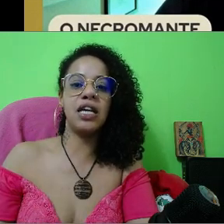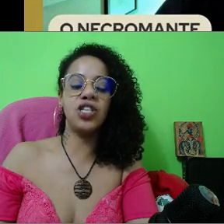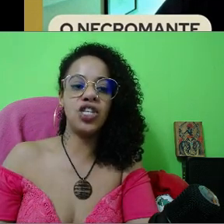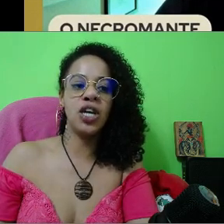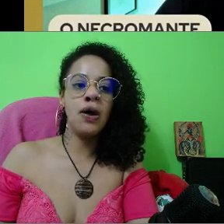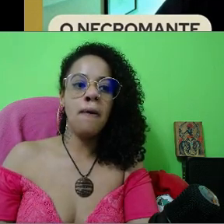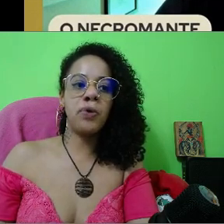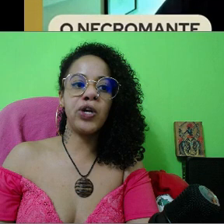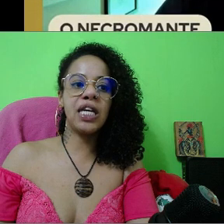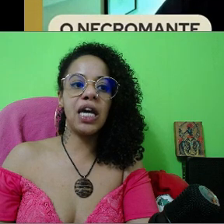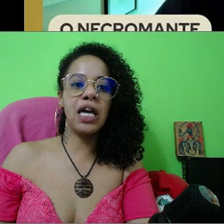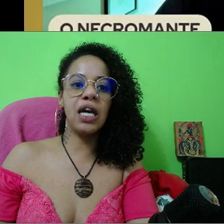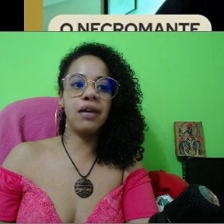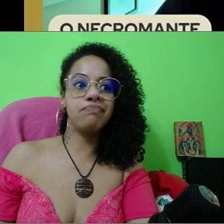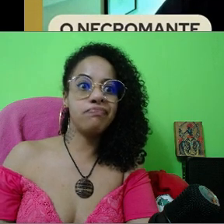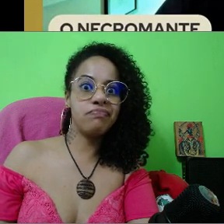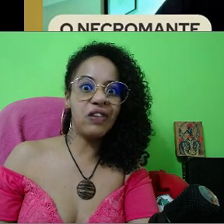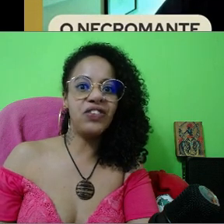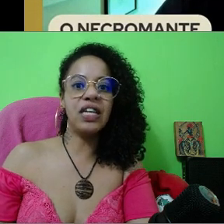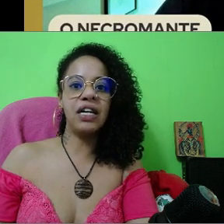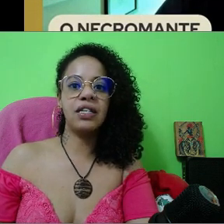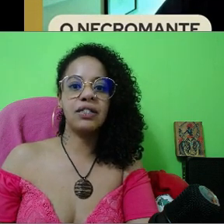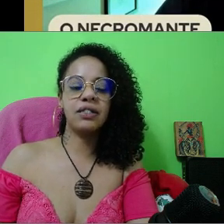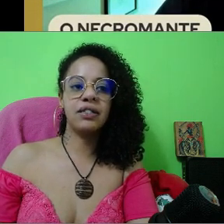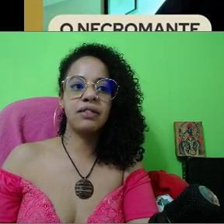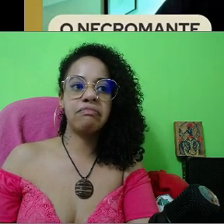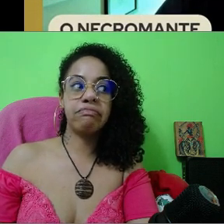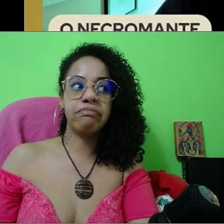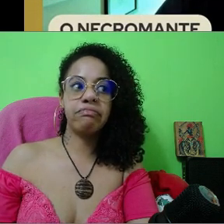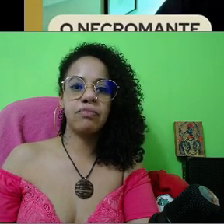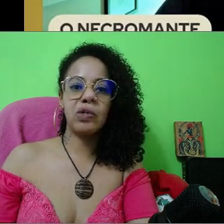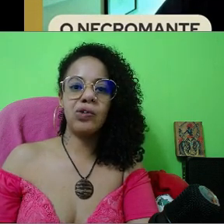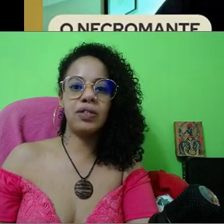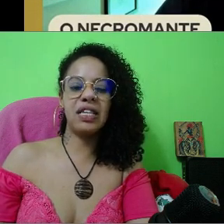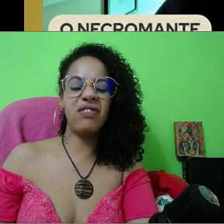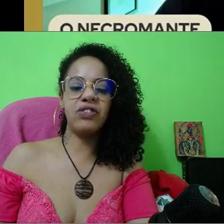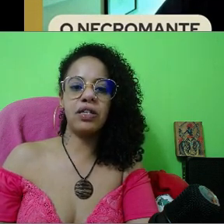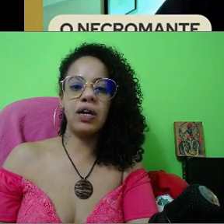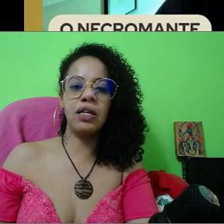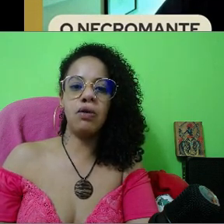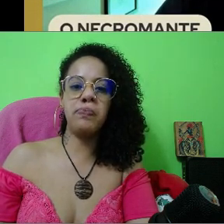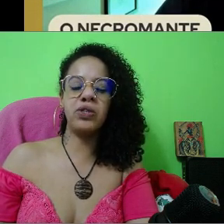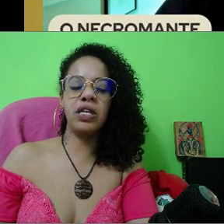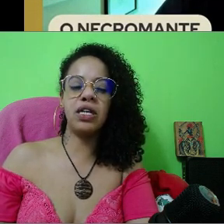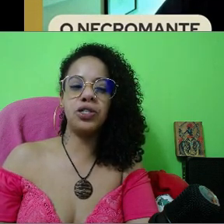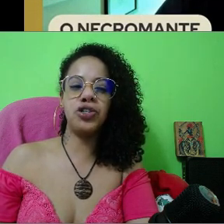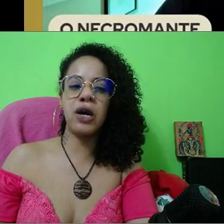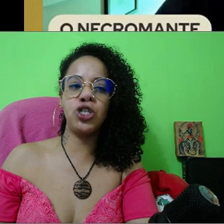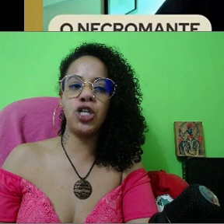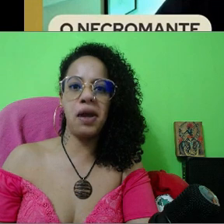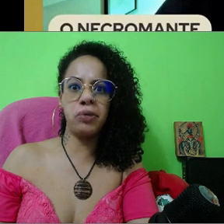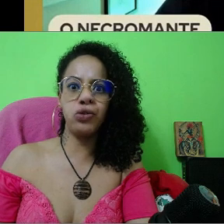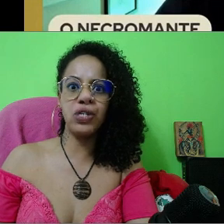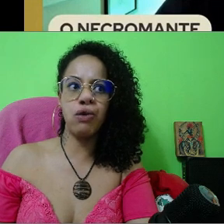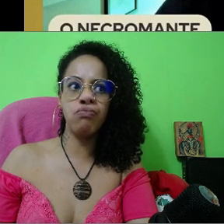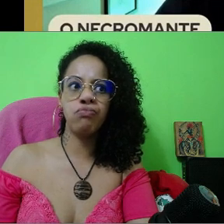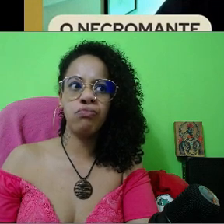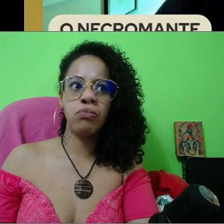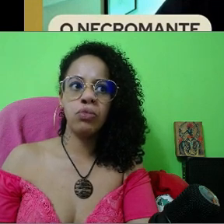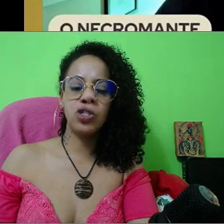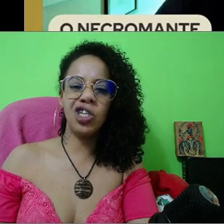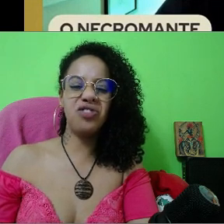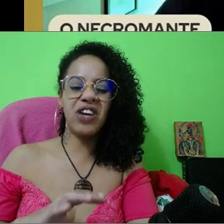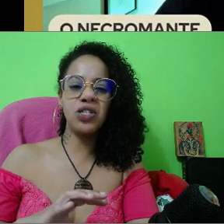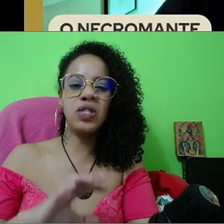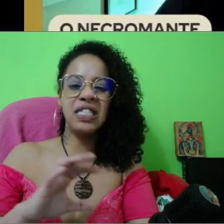nossa Ainda bem né gente porque enfim né O que você tá fazendo aí eu poderia chamar de reprodução